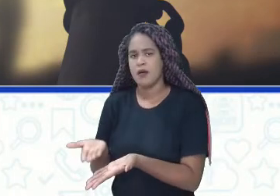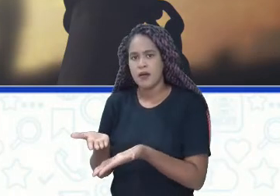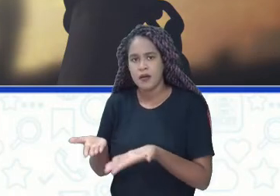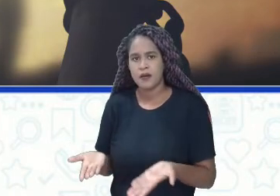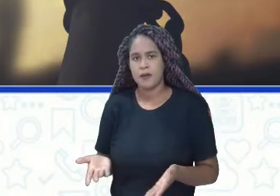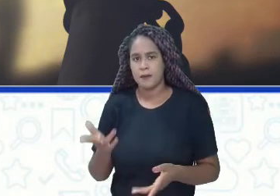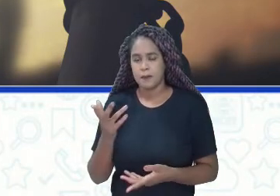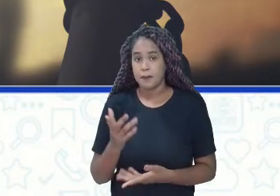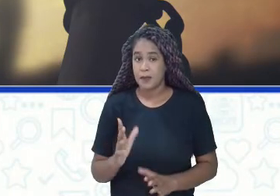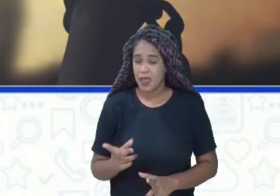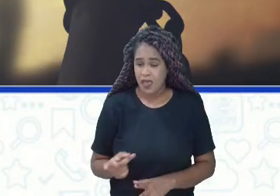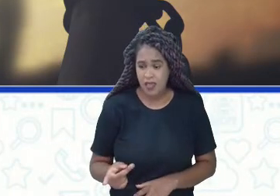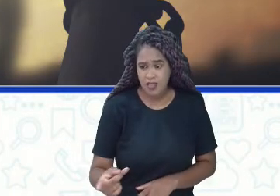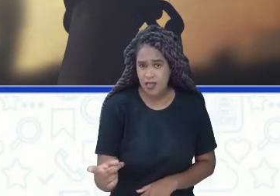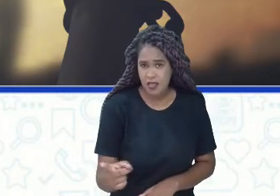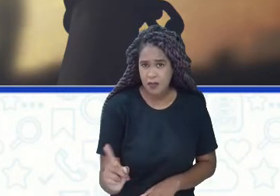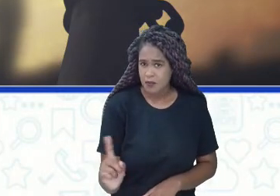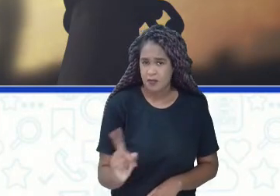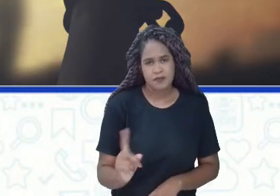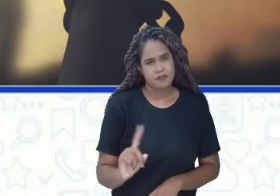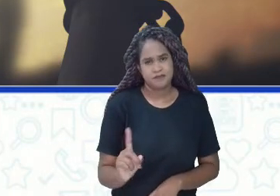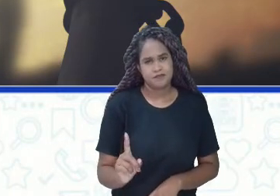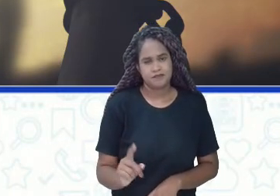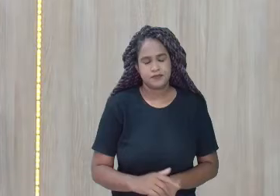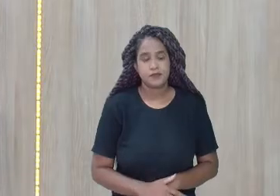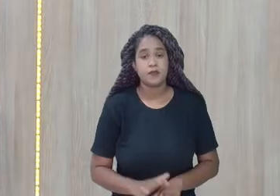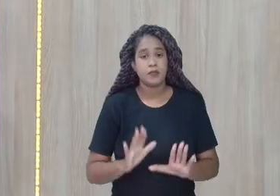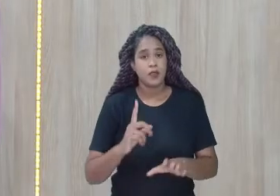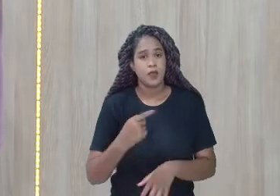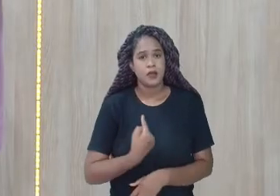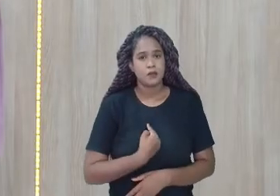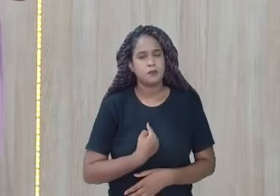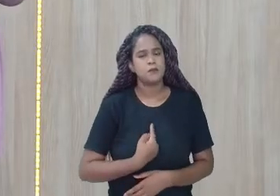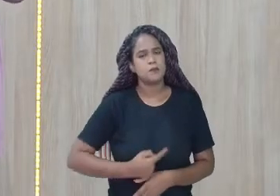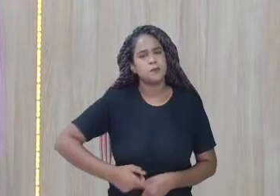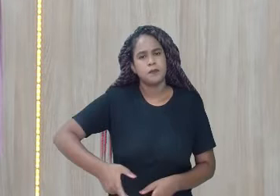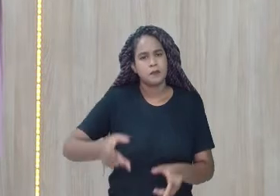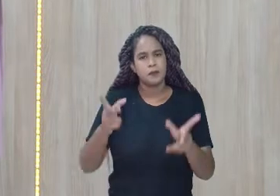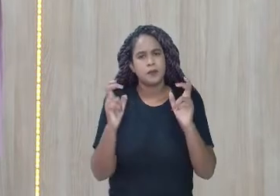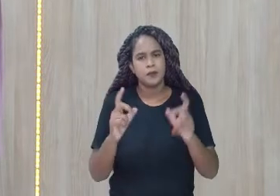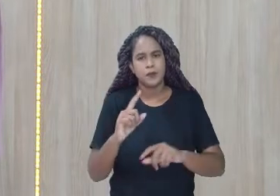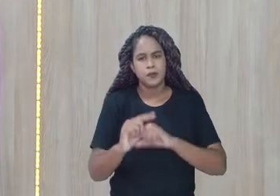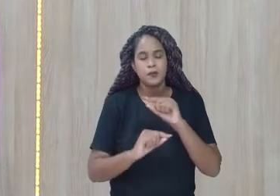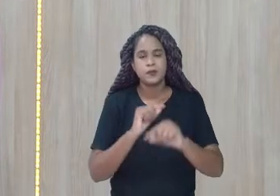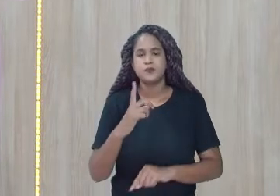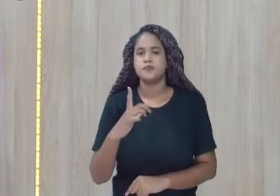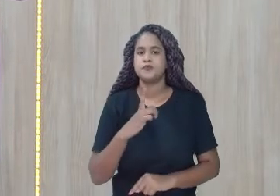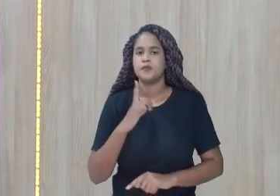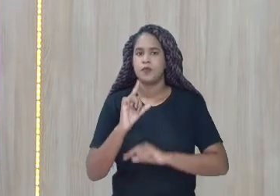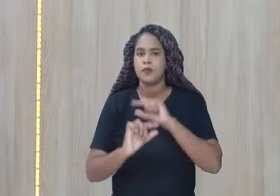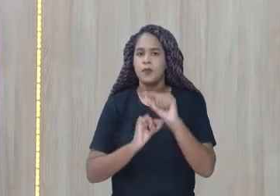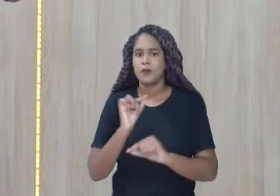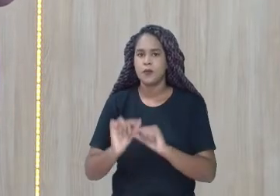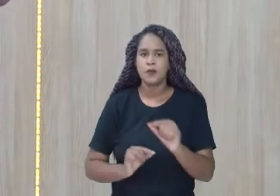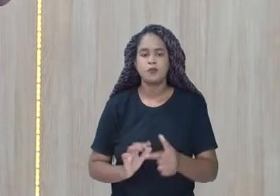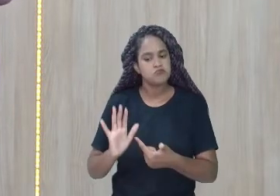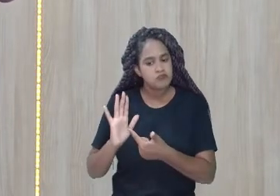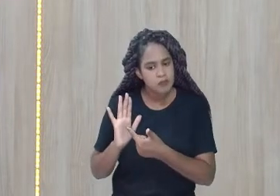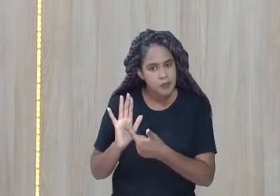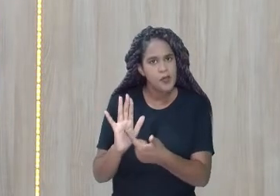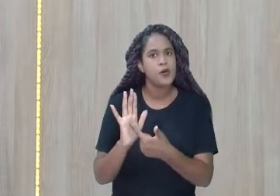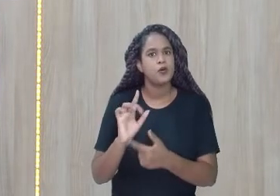motriz. Mas eternamente não. Então, a gente percebe que aqui há um reforçar